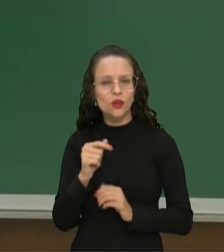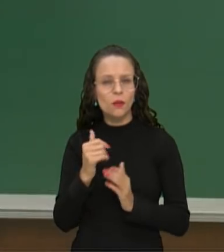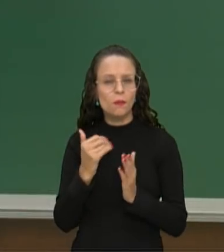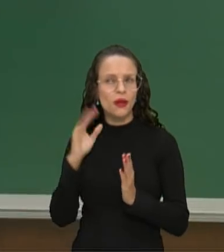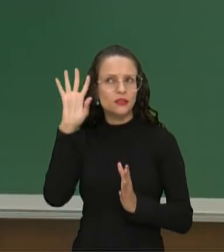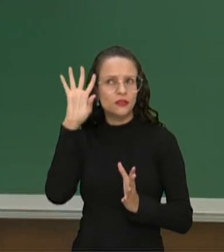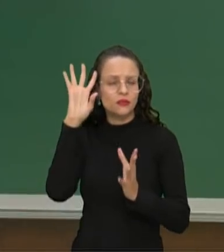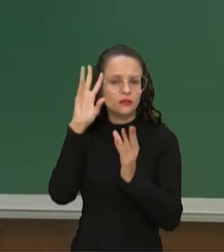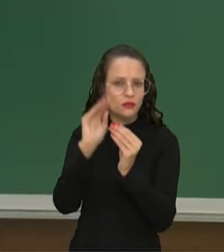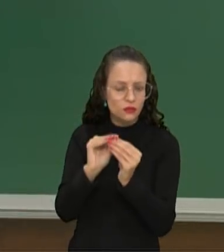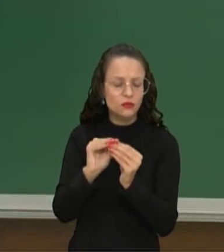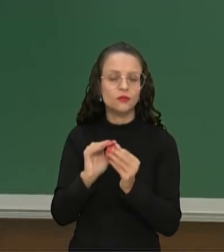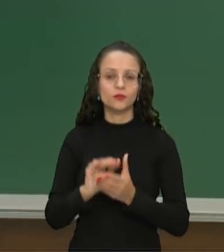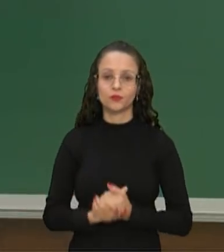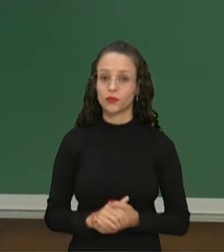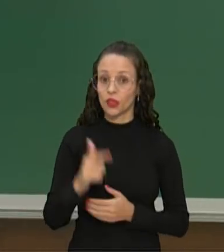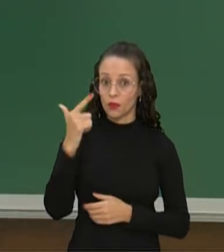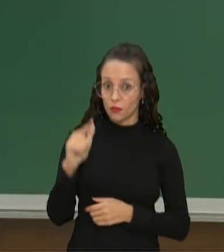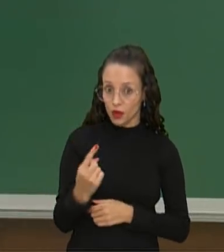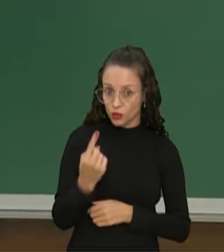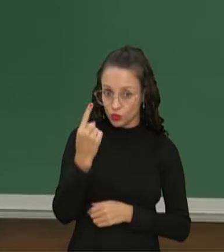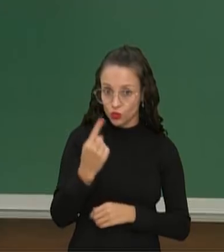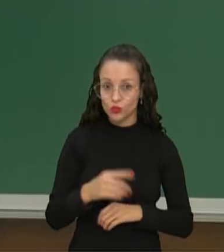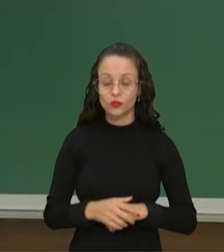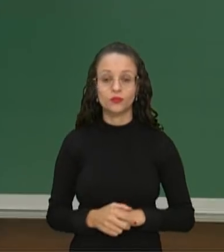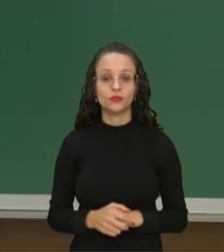interpretação. Vamos para mais um aqui, gente.